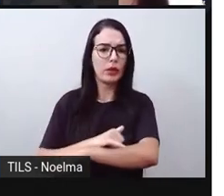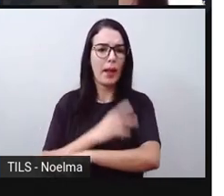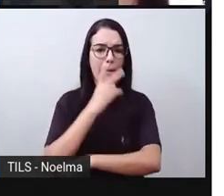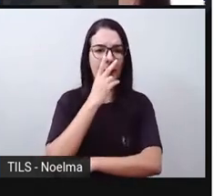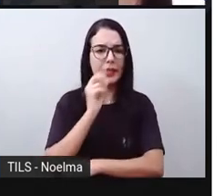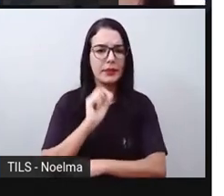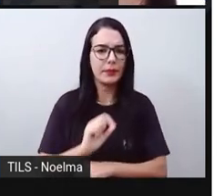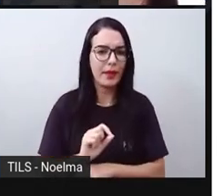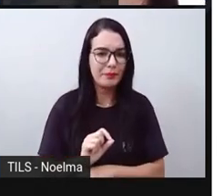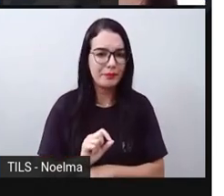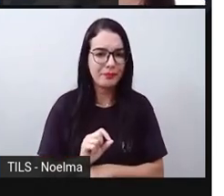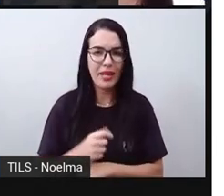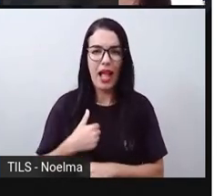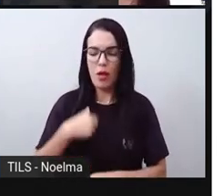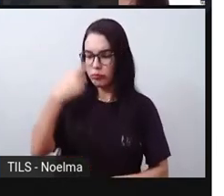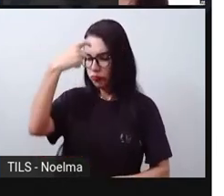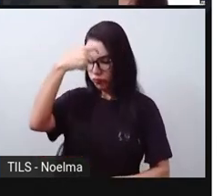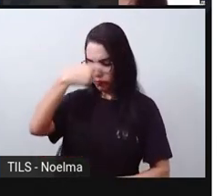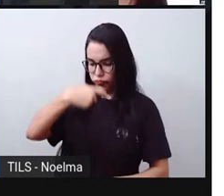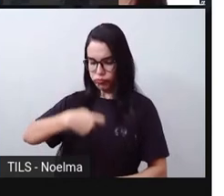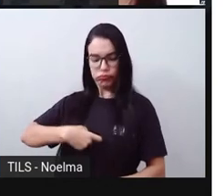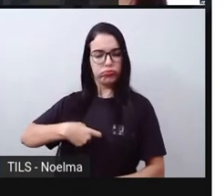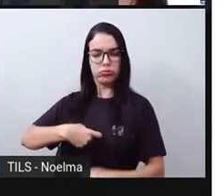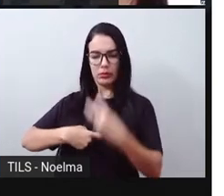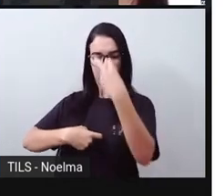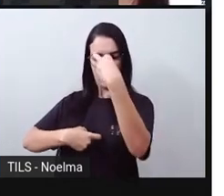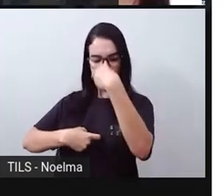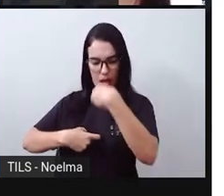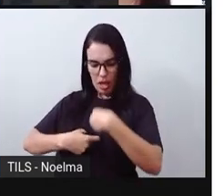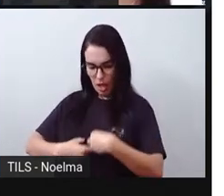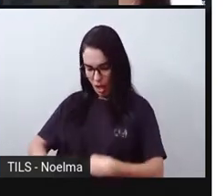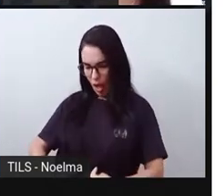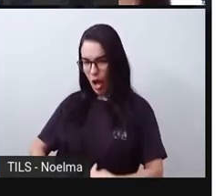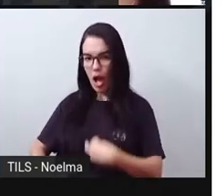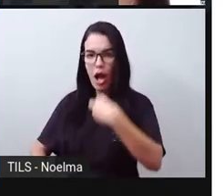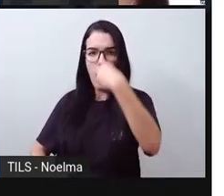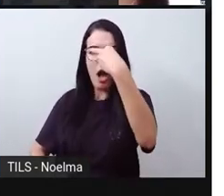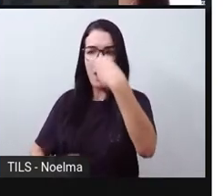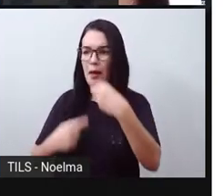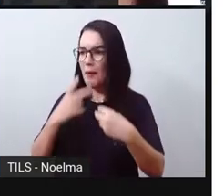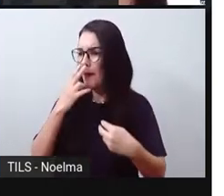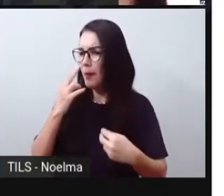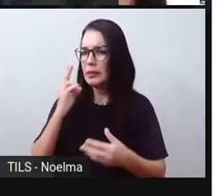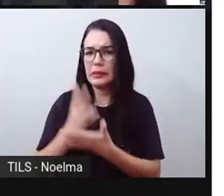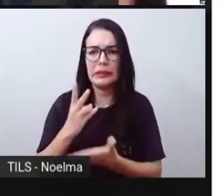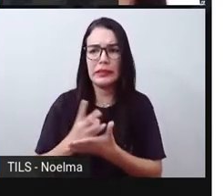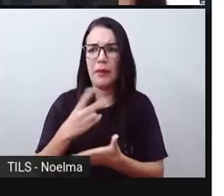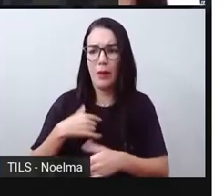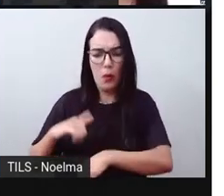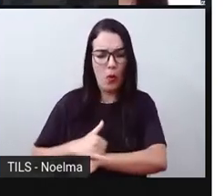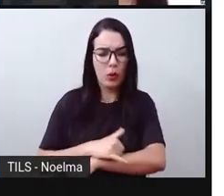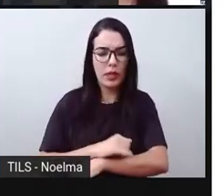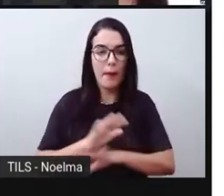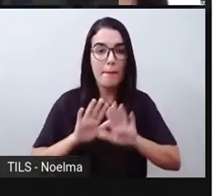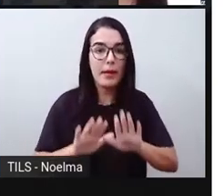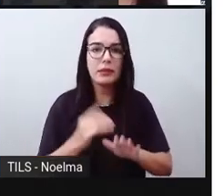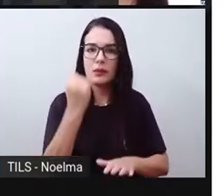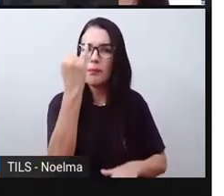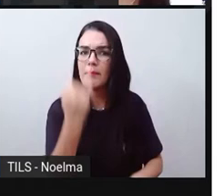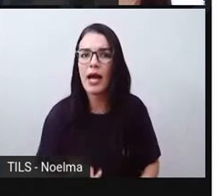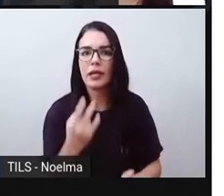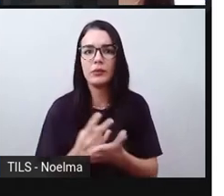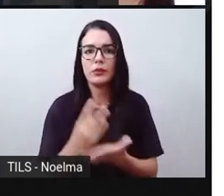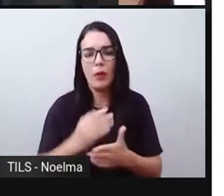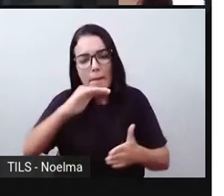se autoavaliam com excesso de peso, ainda que estejam abaixo do peso ideal. Exercícios